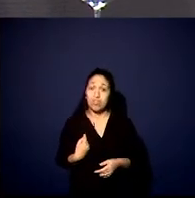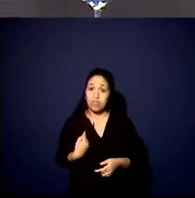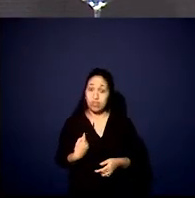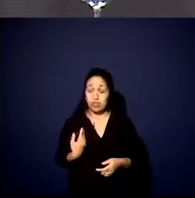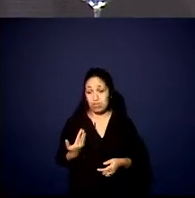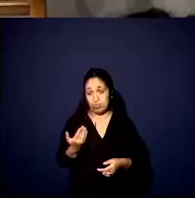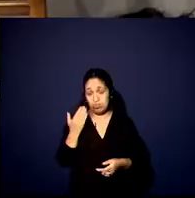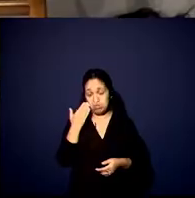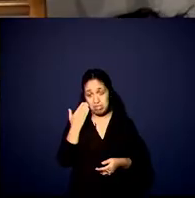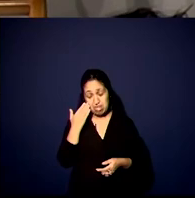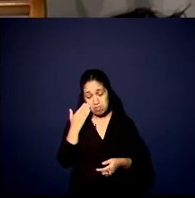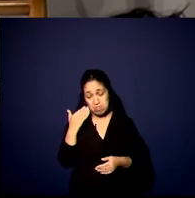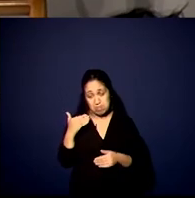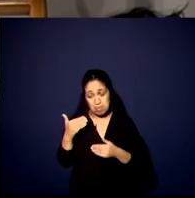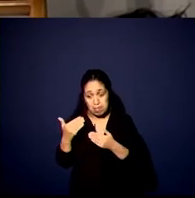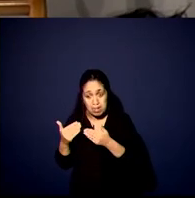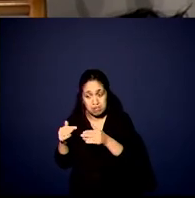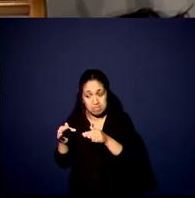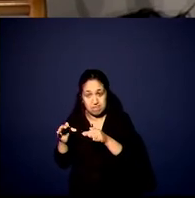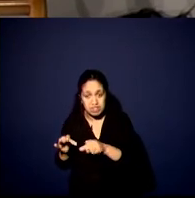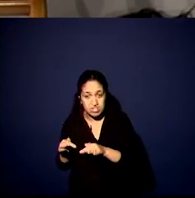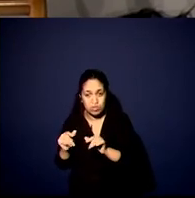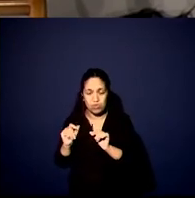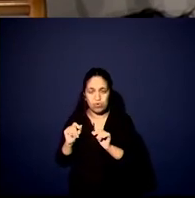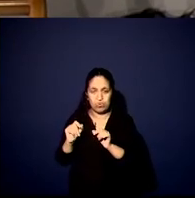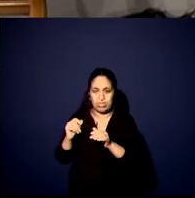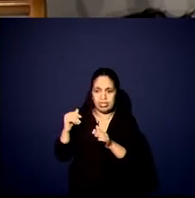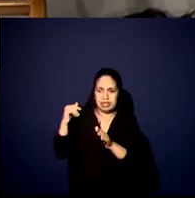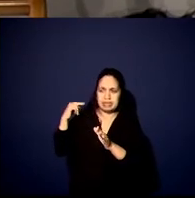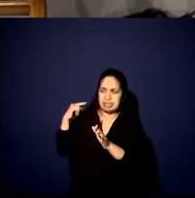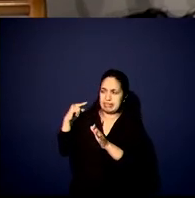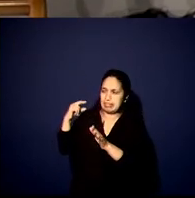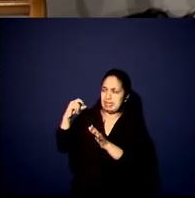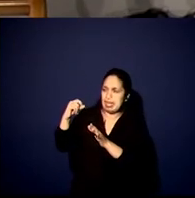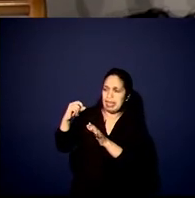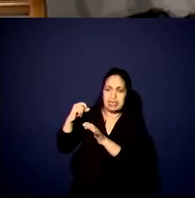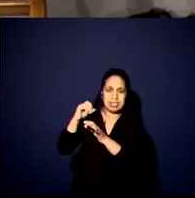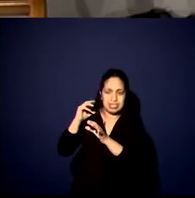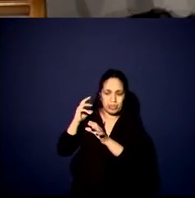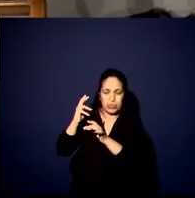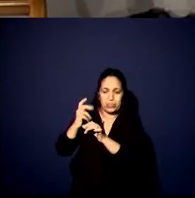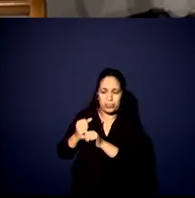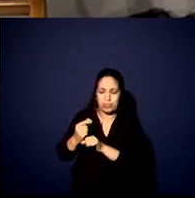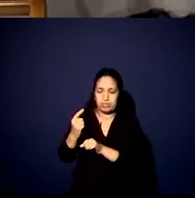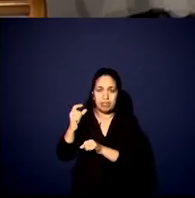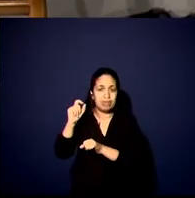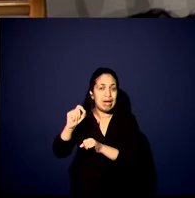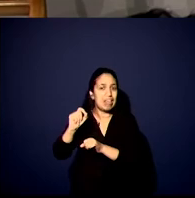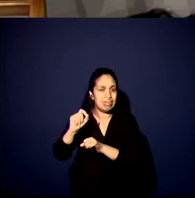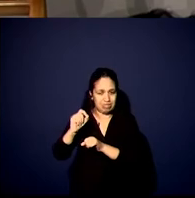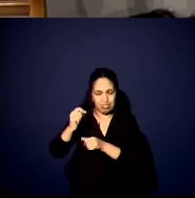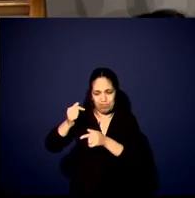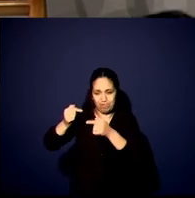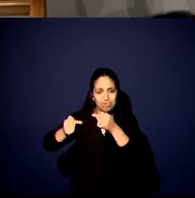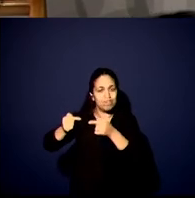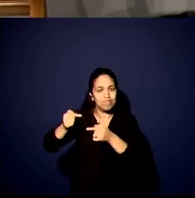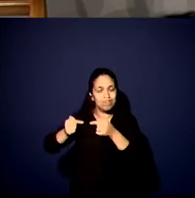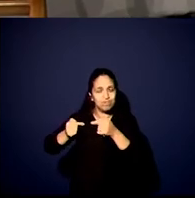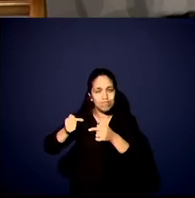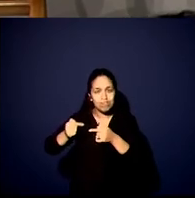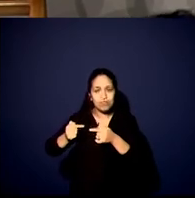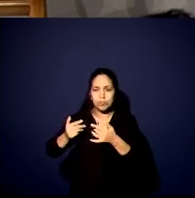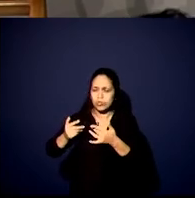encerrando que sai encerrando uma era de 10 anos em que a política foi fortemente